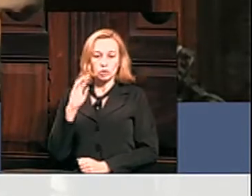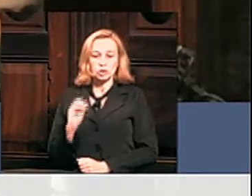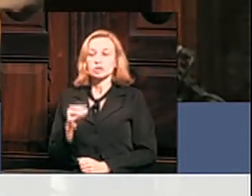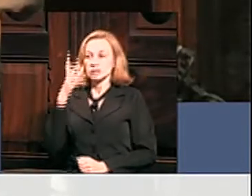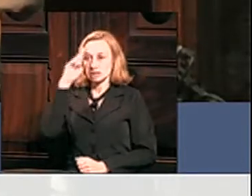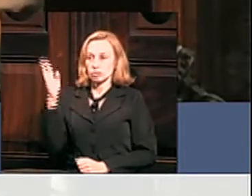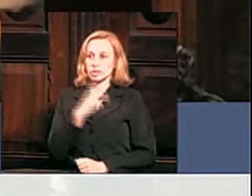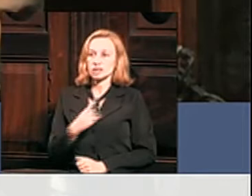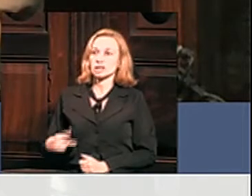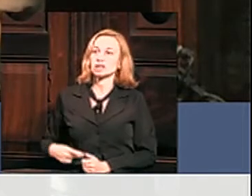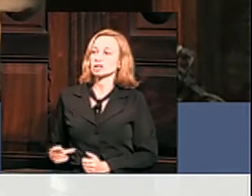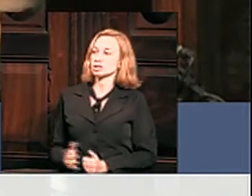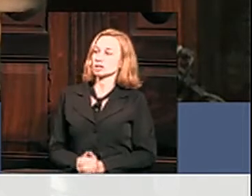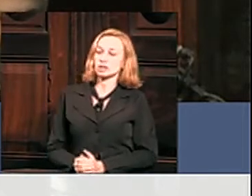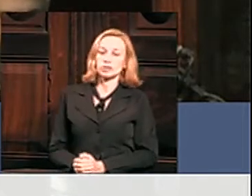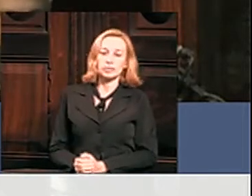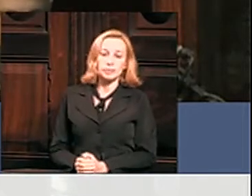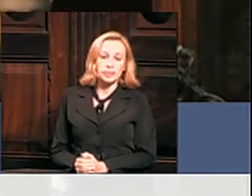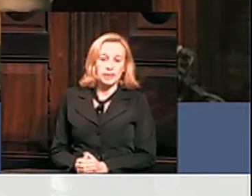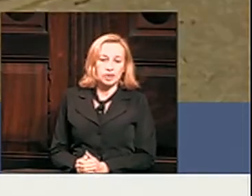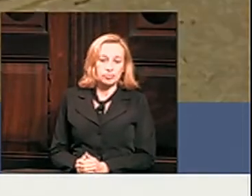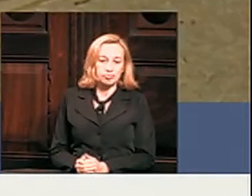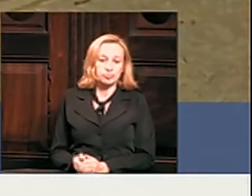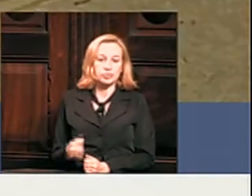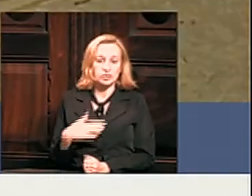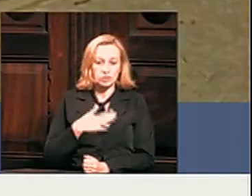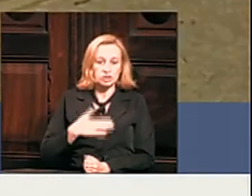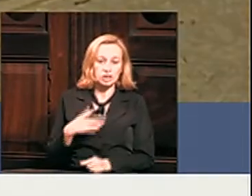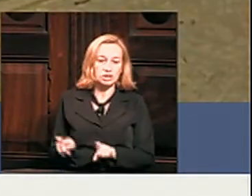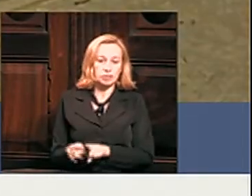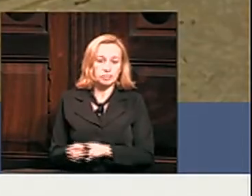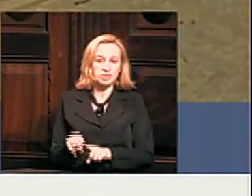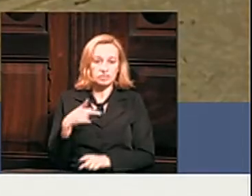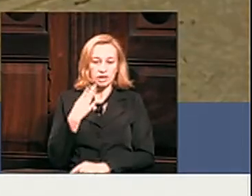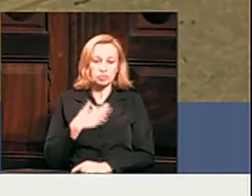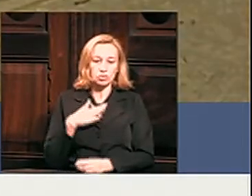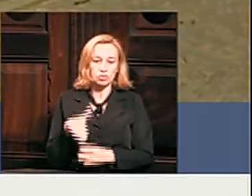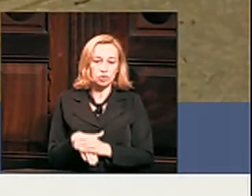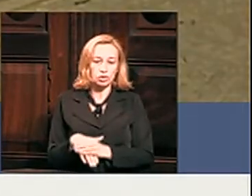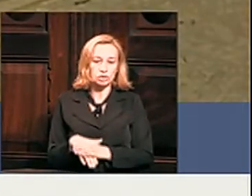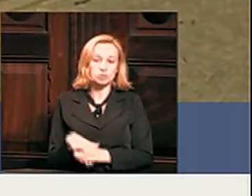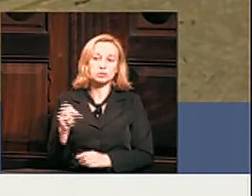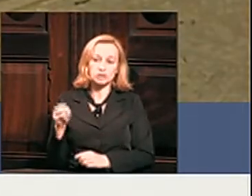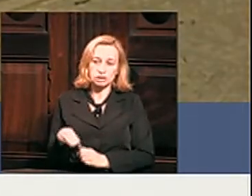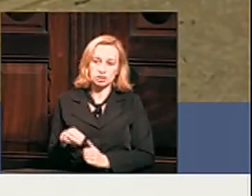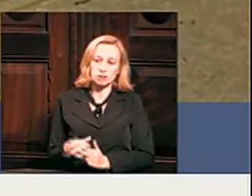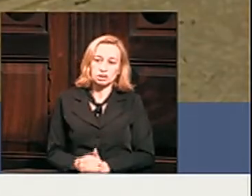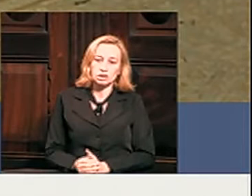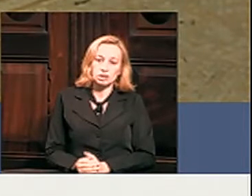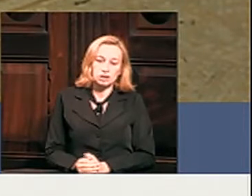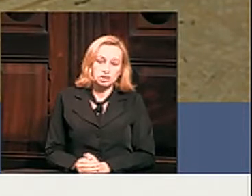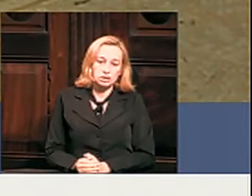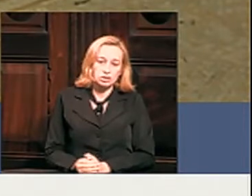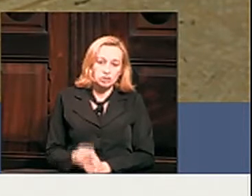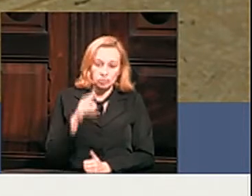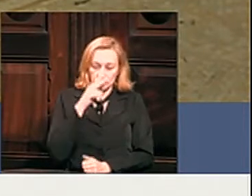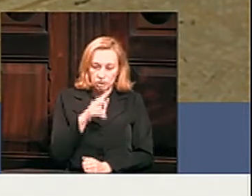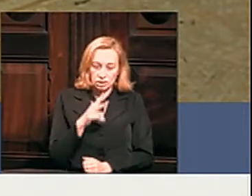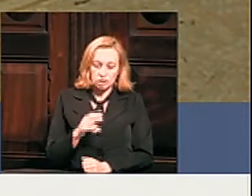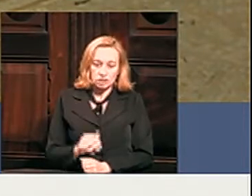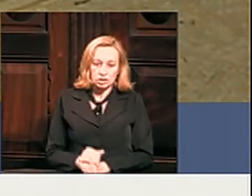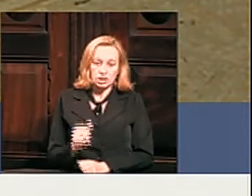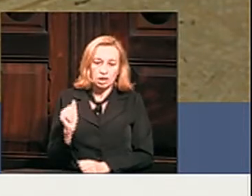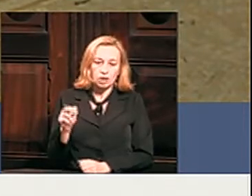Senhor presidente, senhoras e senhores deputados, eu gostaria aqui também de manifestar meu voto favorável ao fortalecimento da